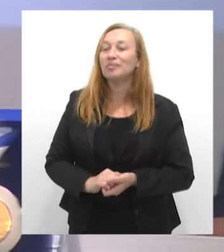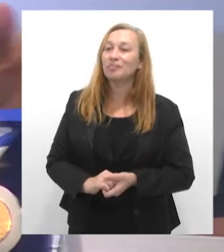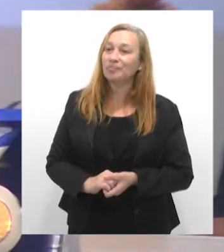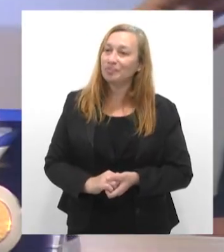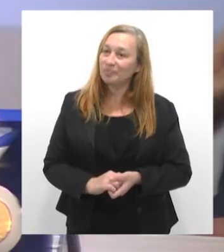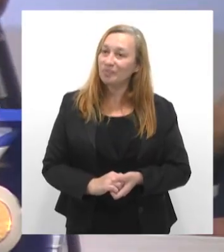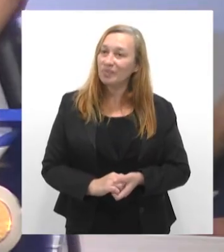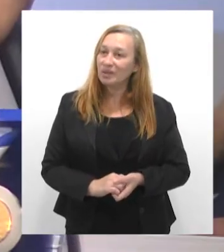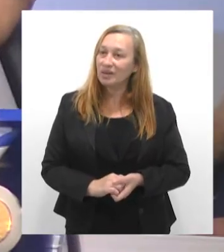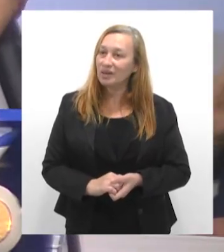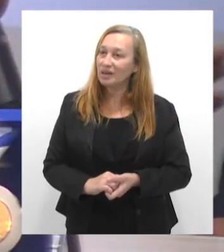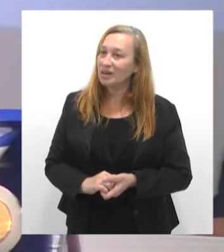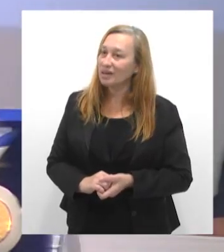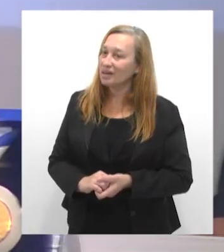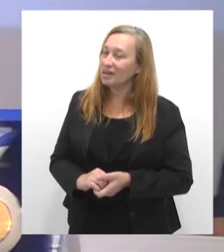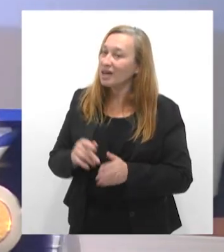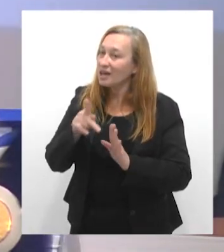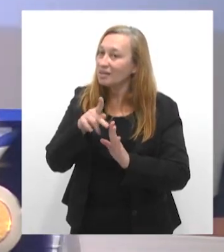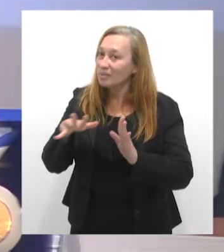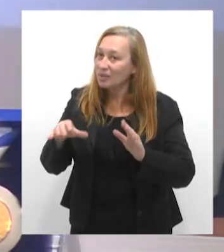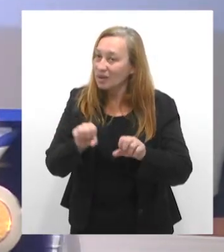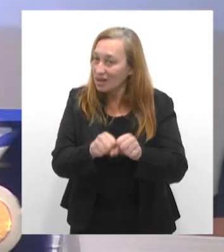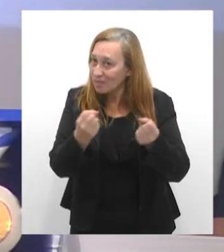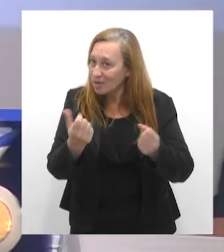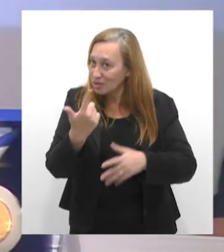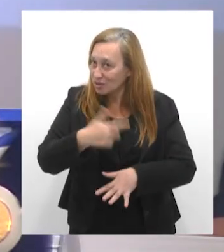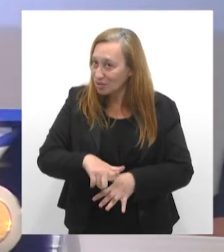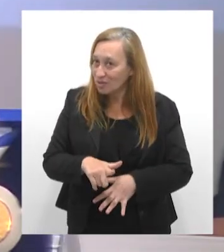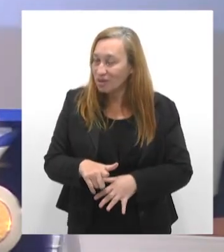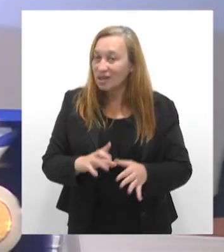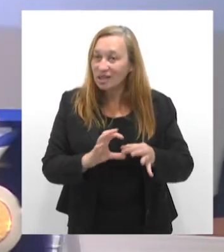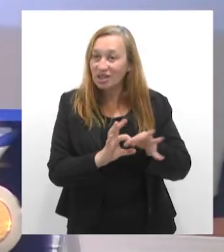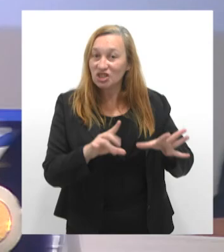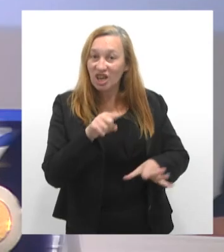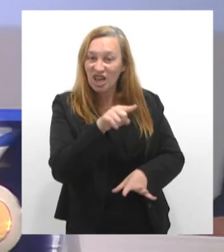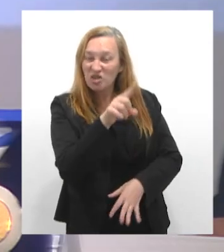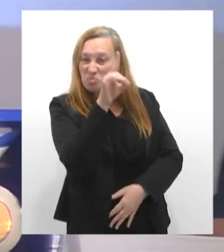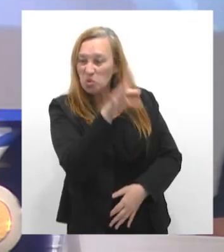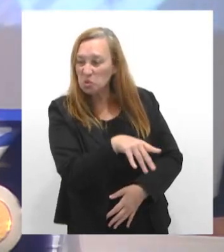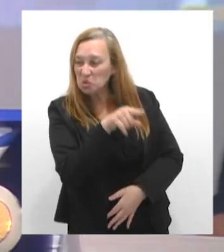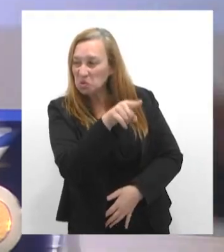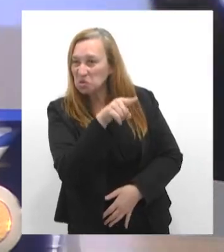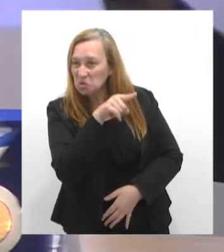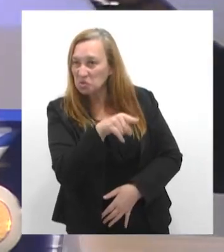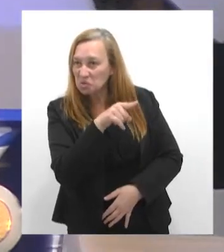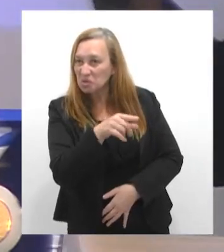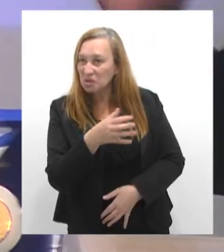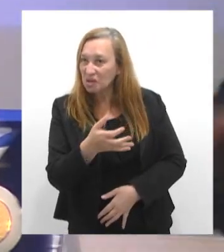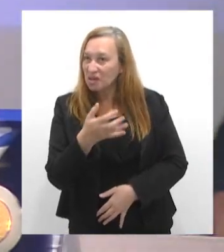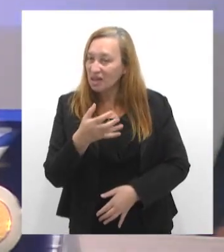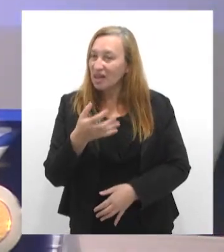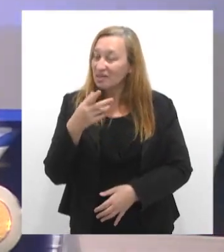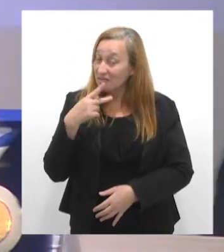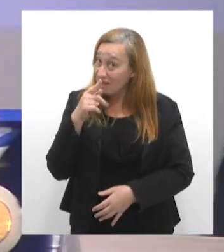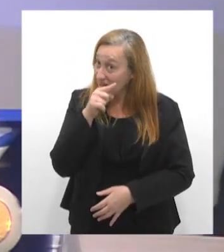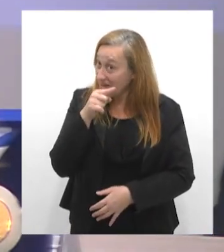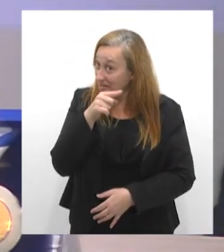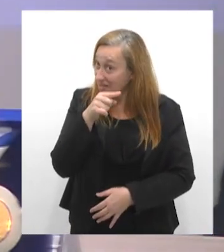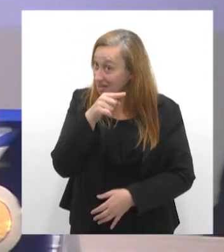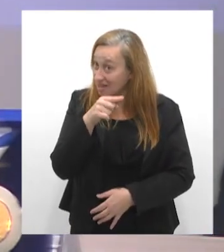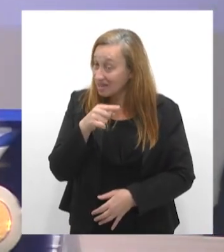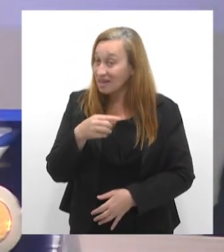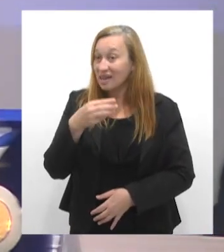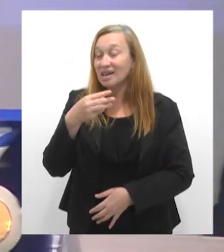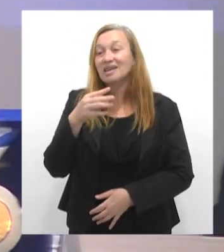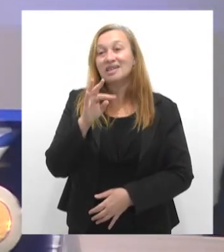E eu troquei o protocolo, porque eu quero deixar ele por último. Eu quero fazer uma menção ao